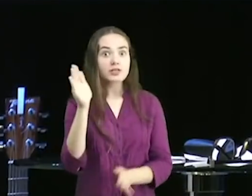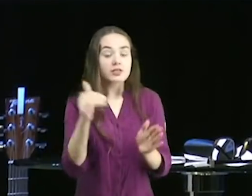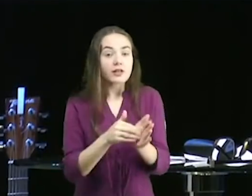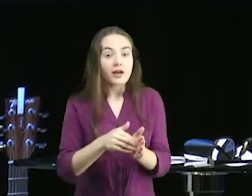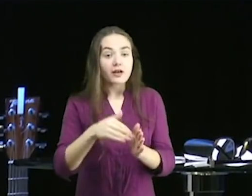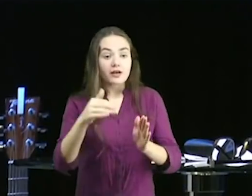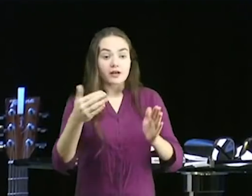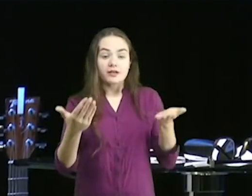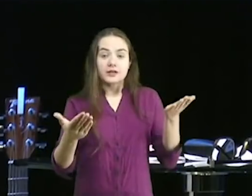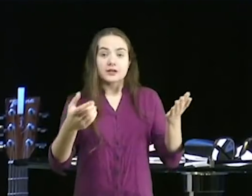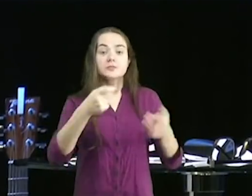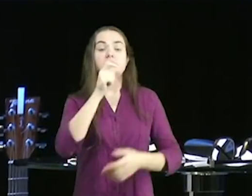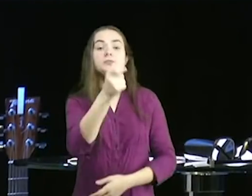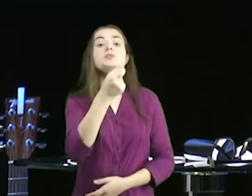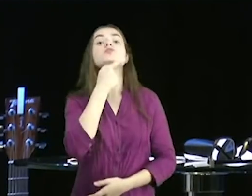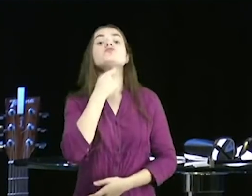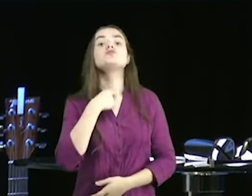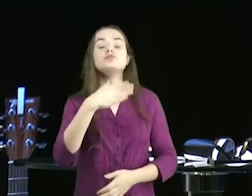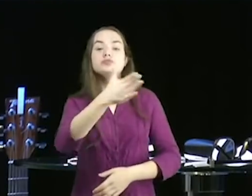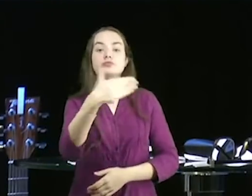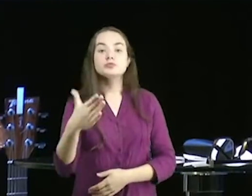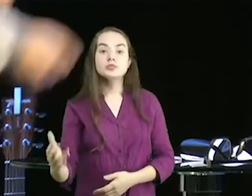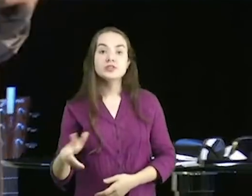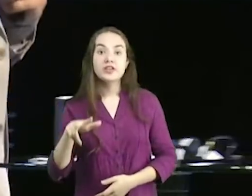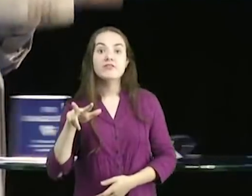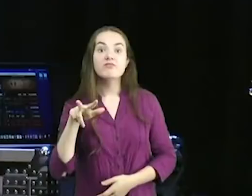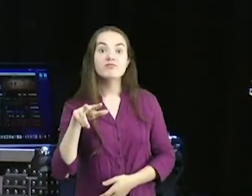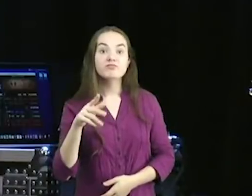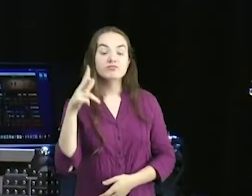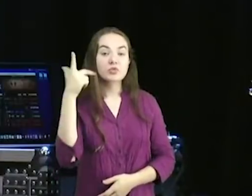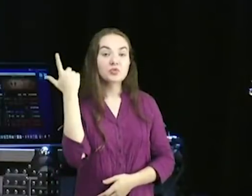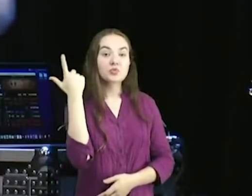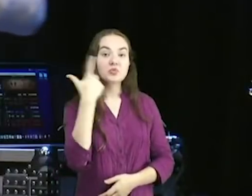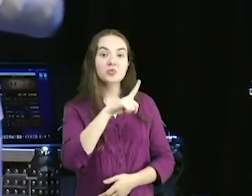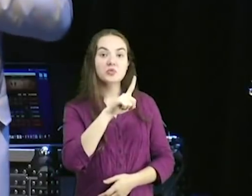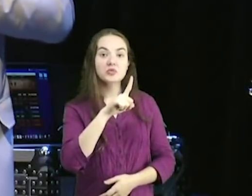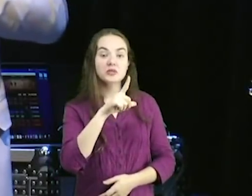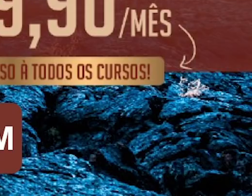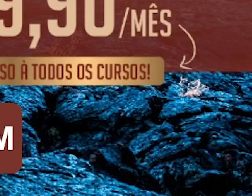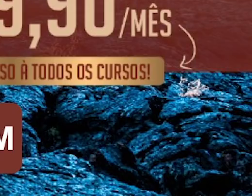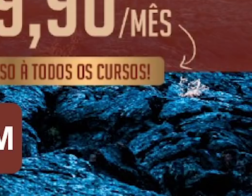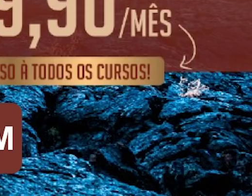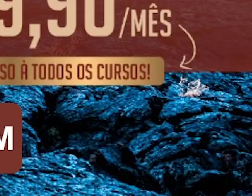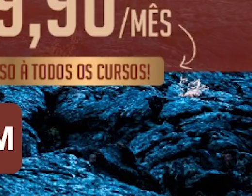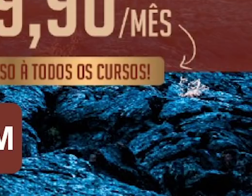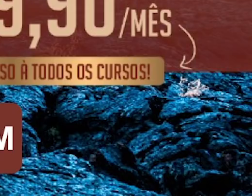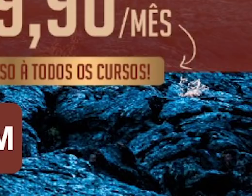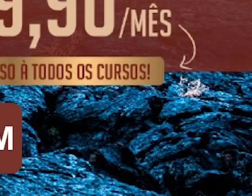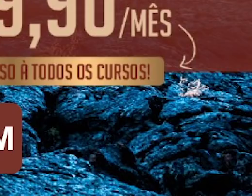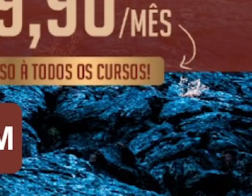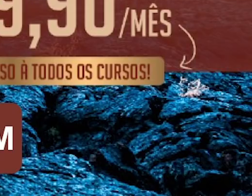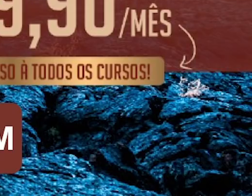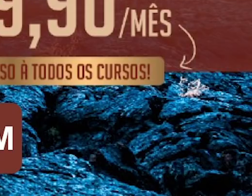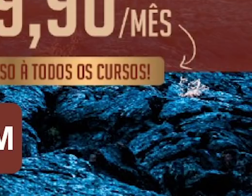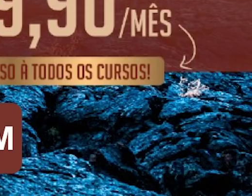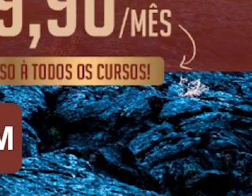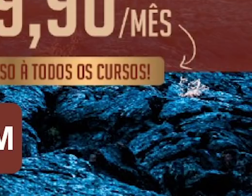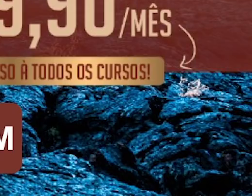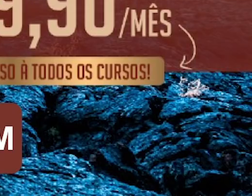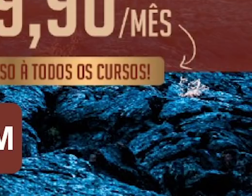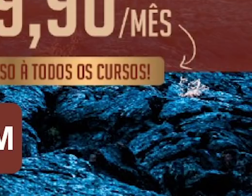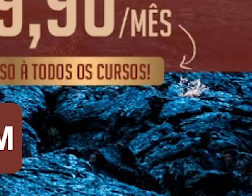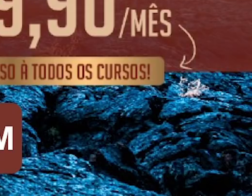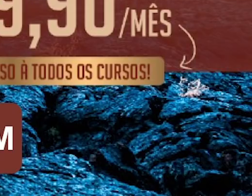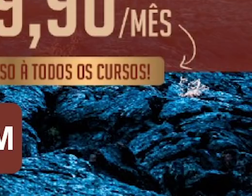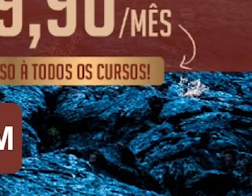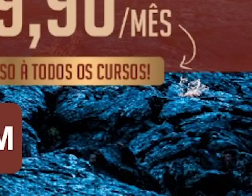entalada na boca do peixe que ia morder a isca de Pedro. Uma vez eu preguei sobre sermão, aí um irmão terminou o